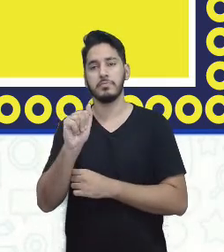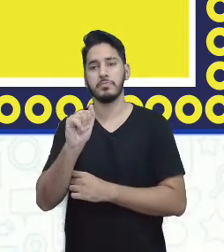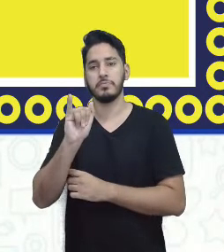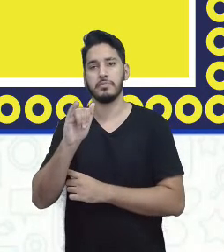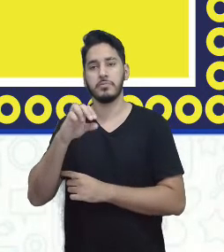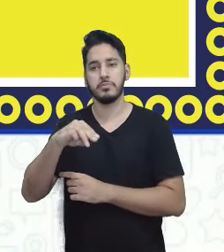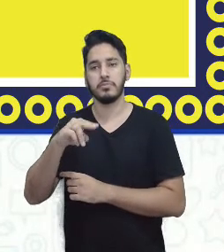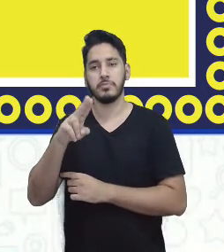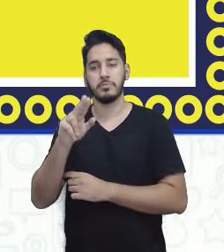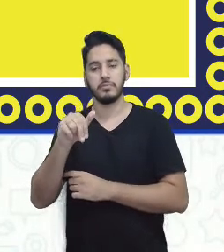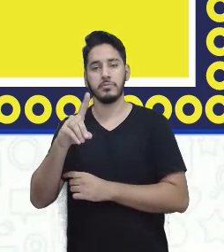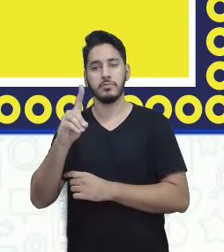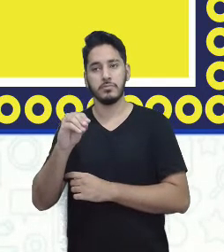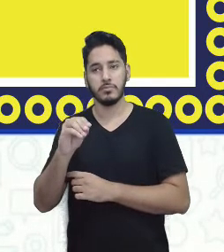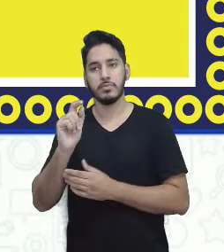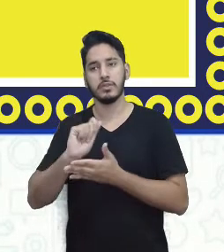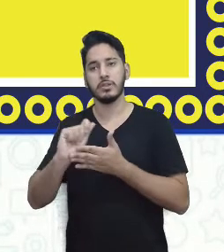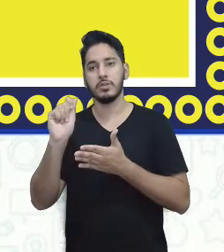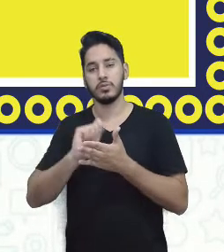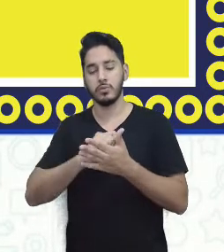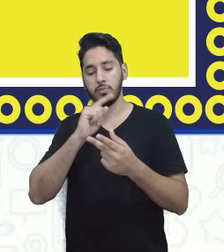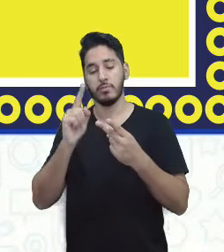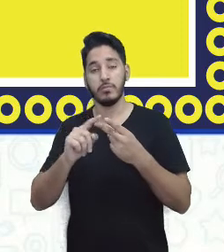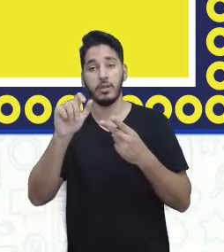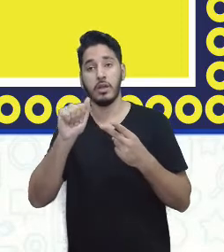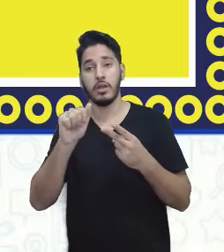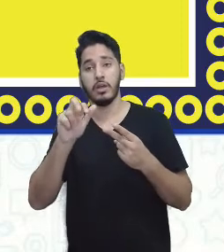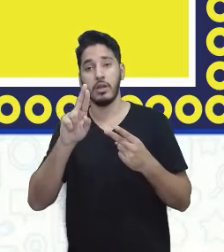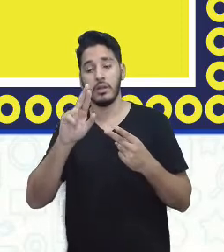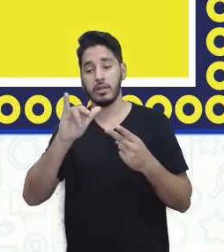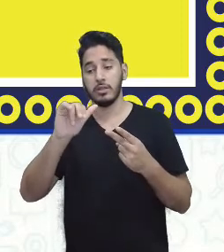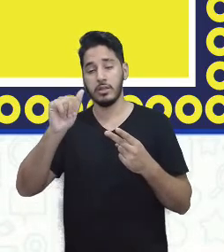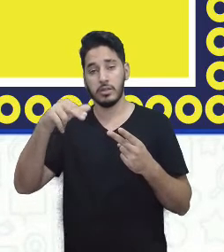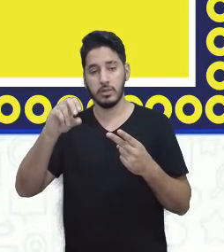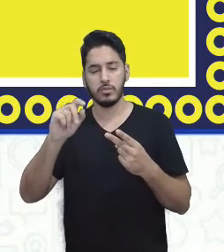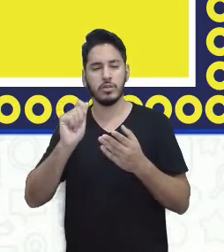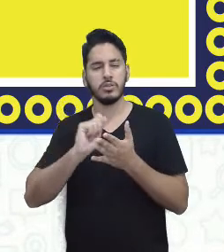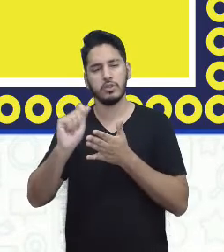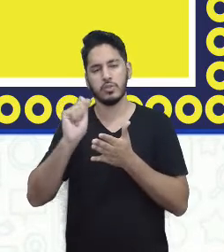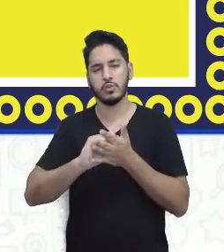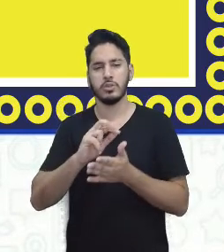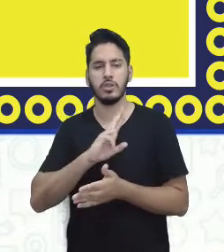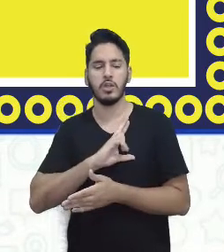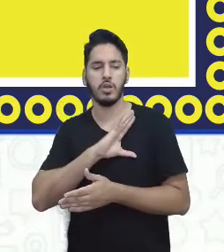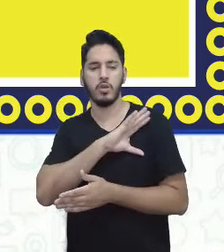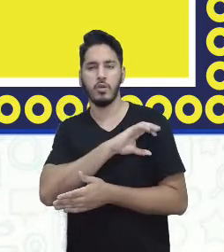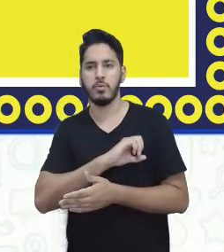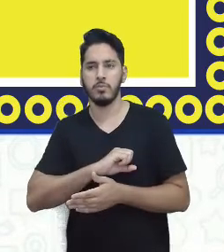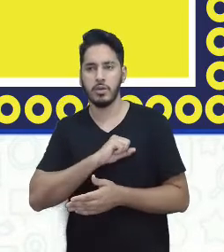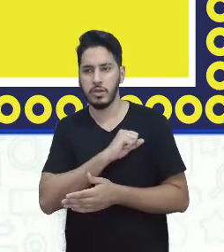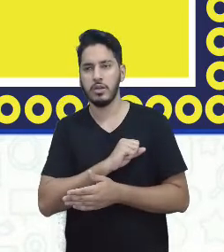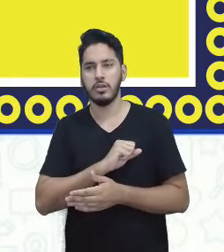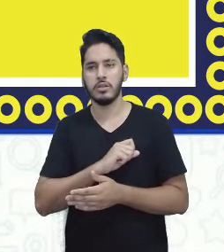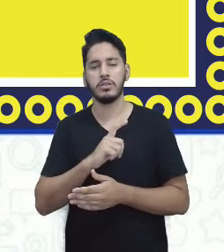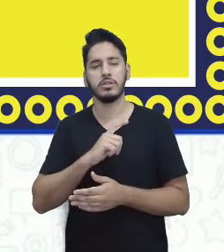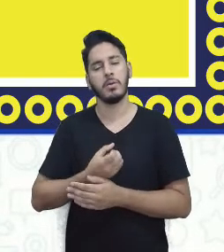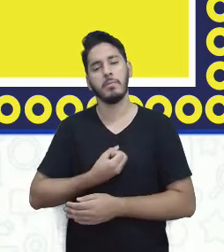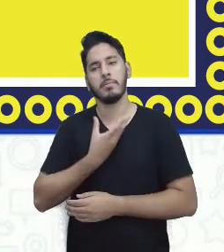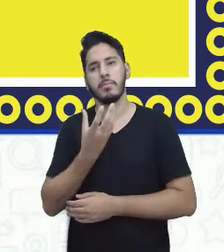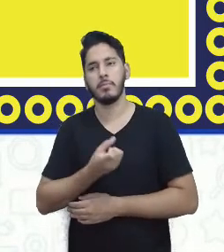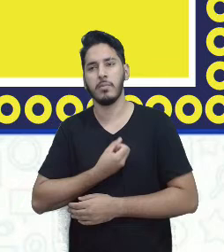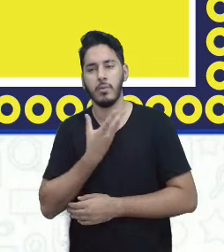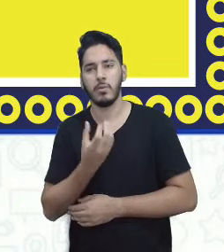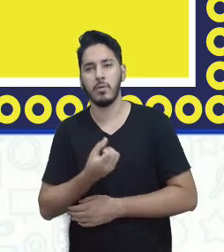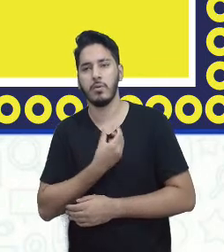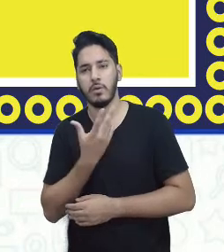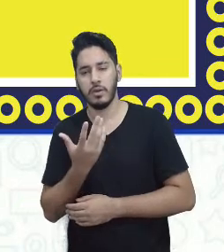O próprio Ariano, né, que além de ser escritor de romances, ele também era dramaturgo, ele também era poeta,